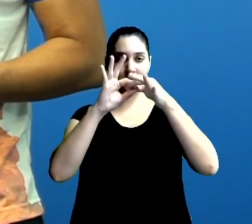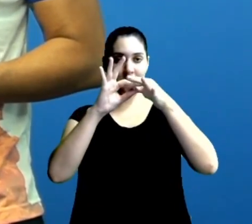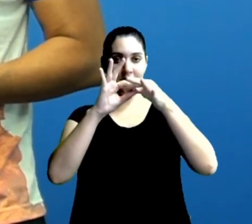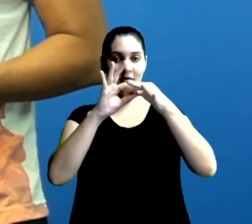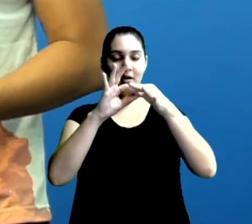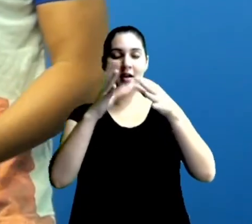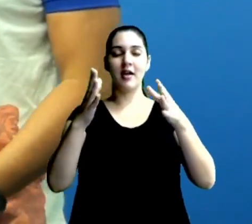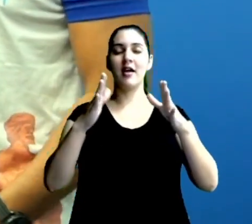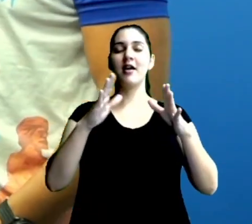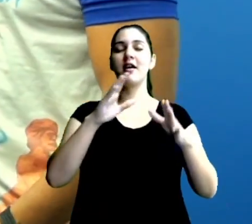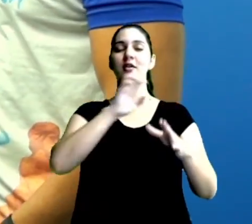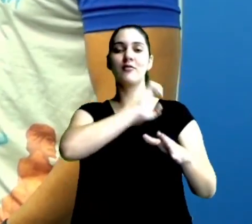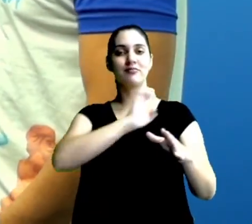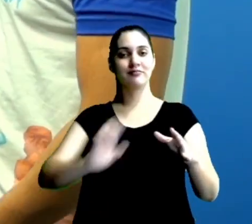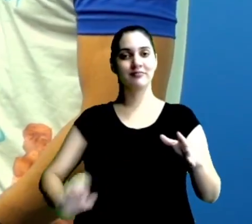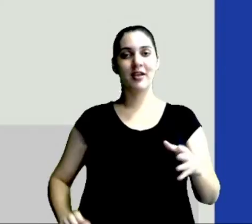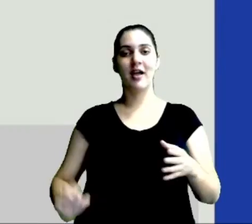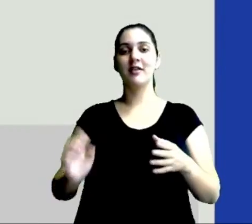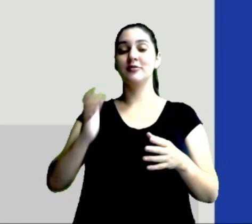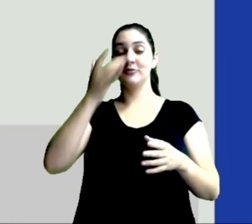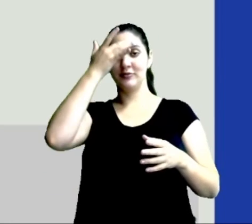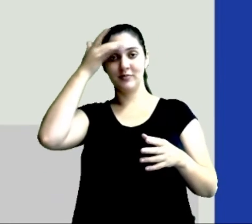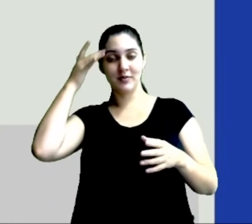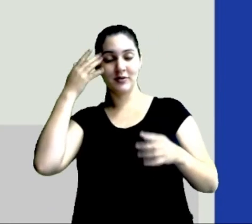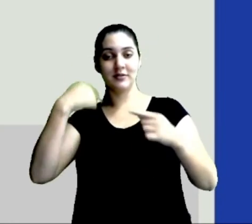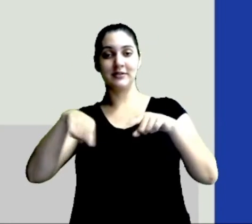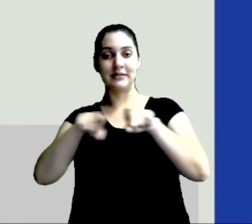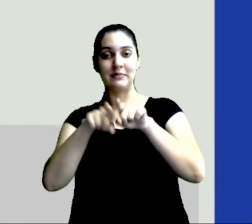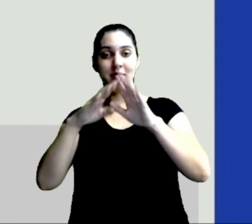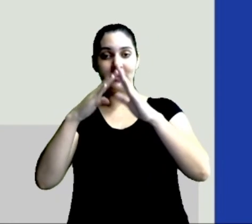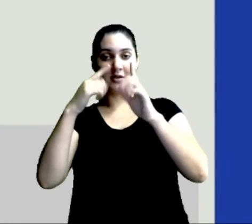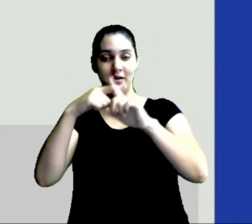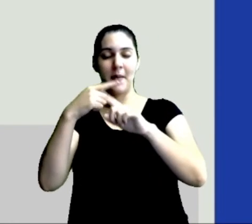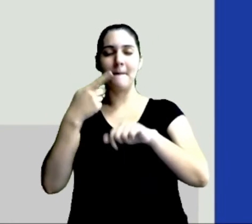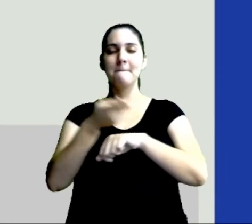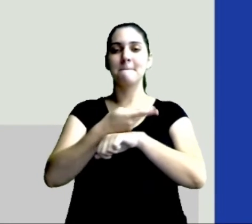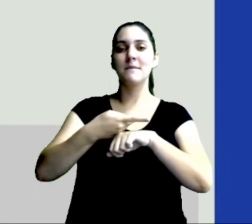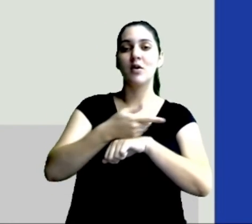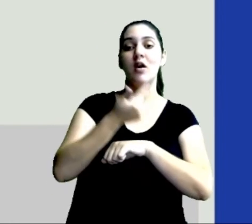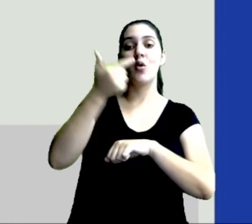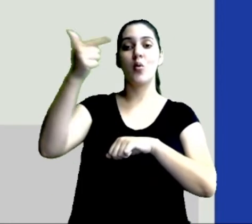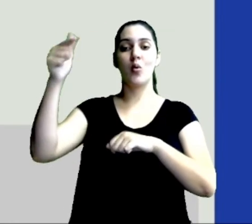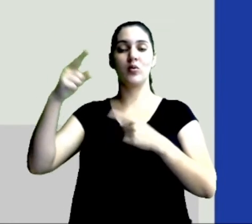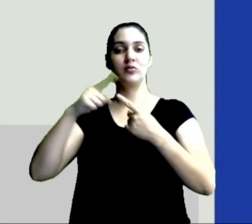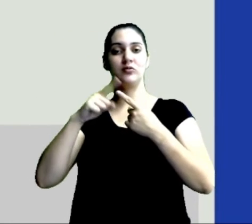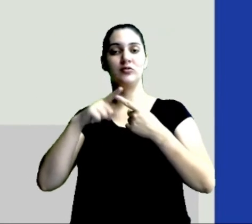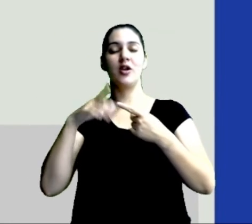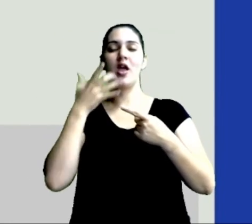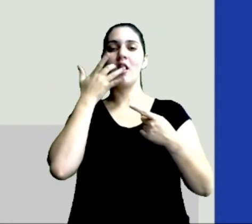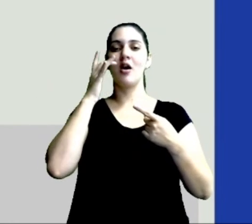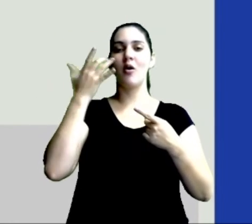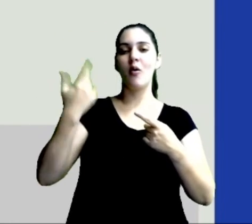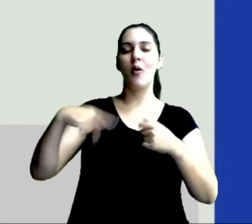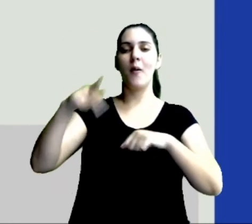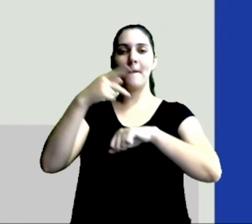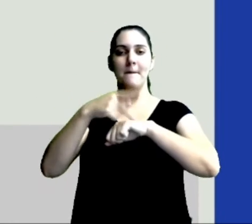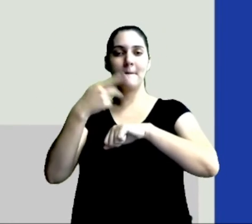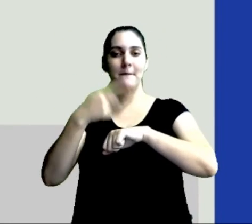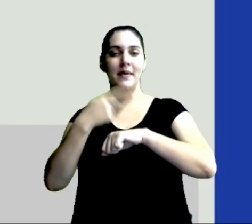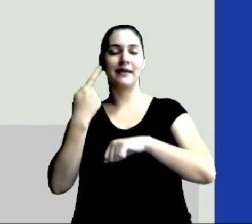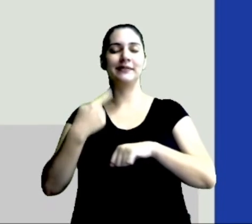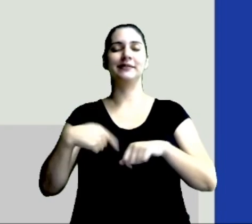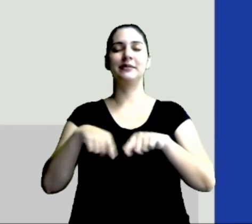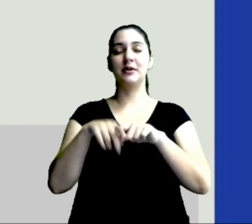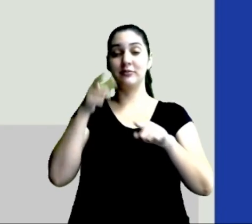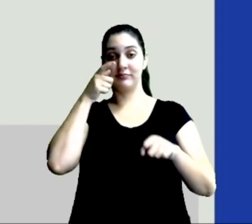e igreja, eles também buscavam novas minas, ouros e pratas, e conquista de território, aí vem o interesse do